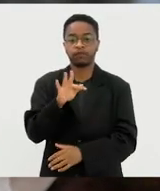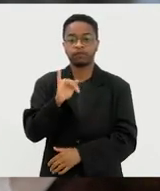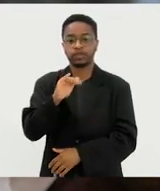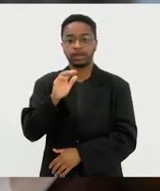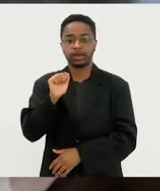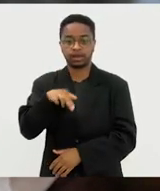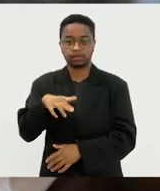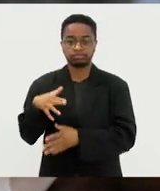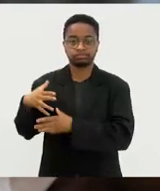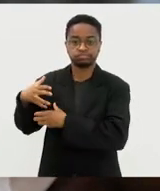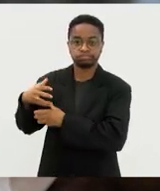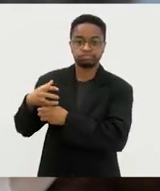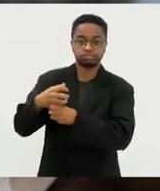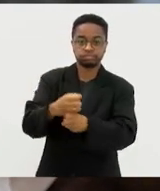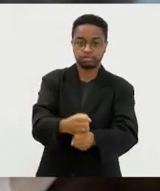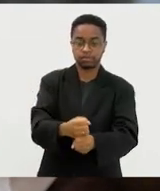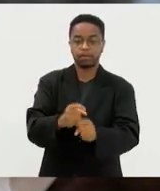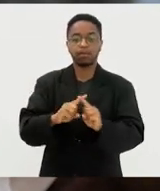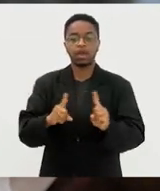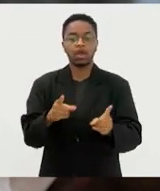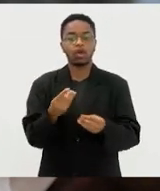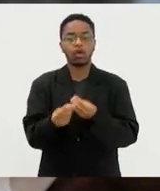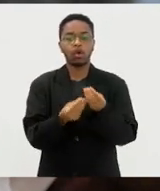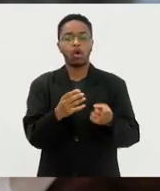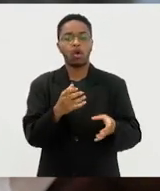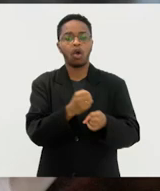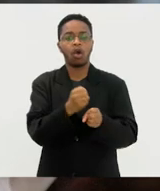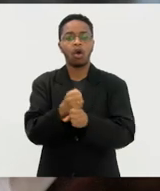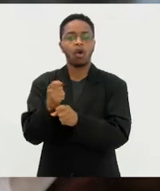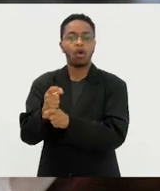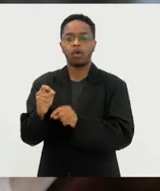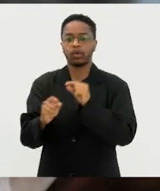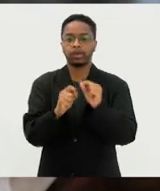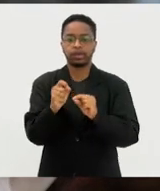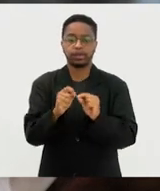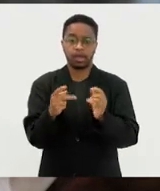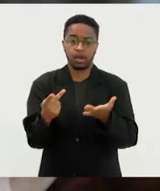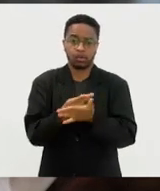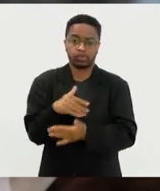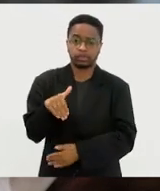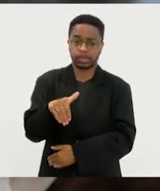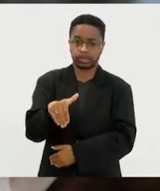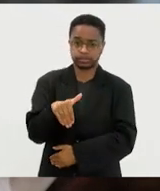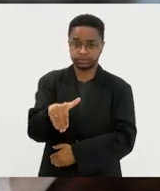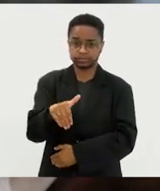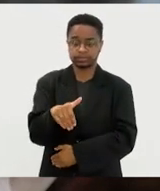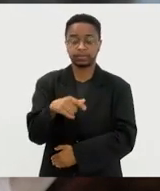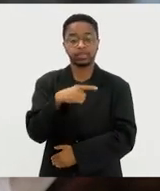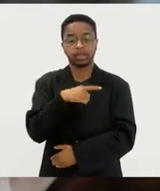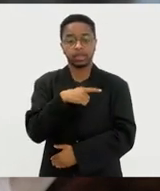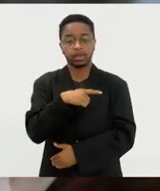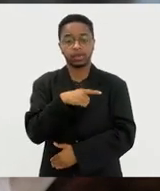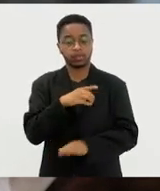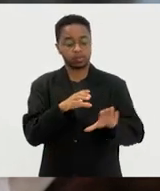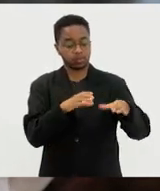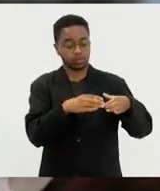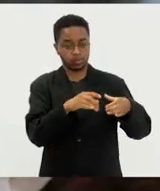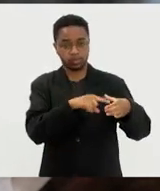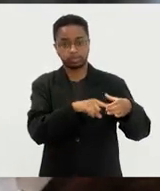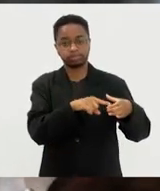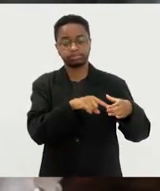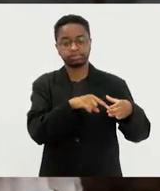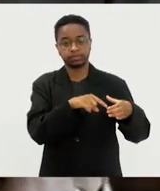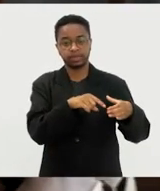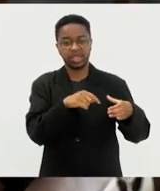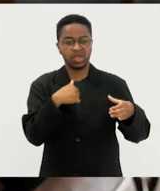Né? Porque qual é a contabilidade criativa? Vai acontecer já já. sai um contingenciamento brutal. Eu me lembro do